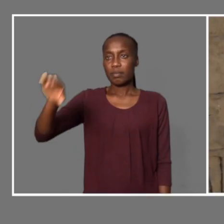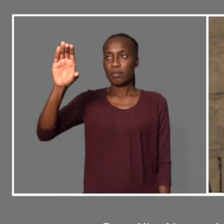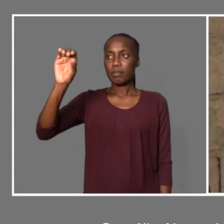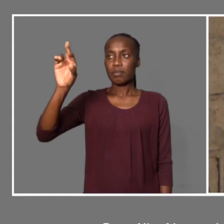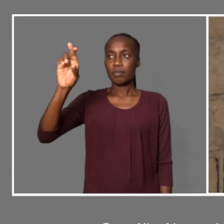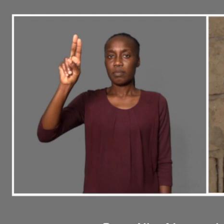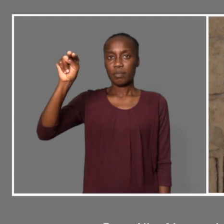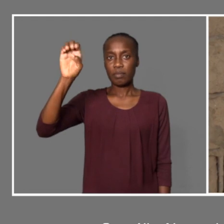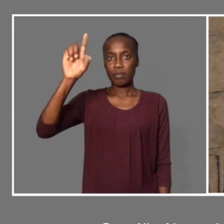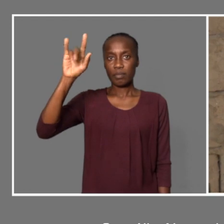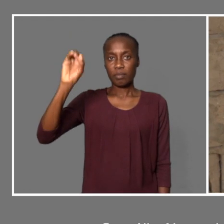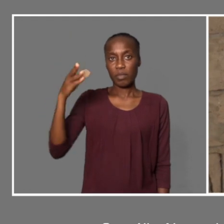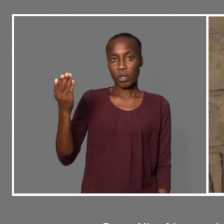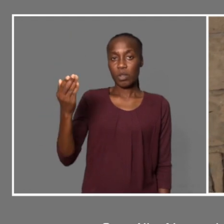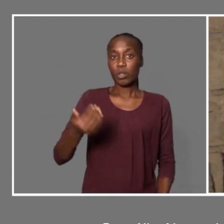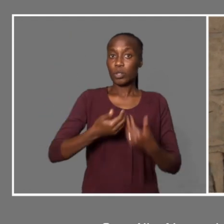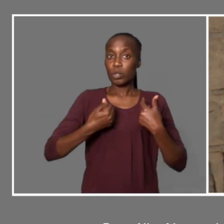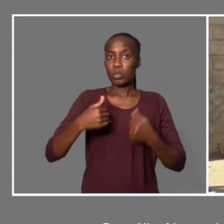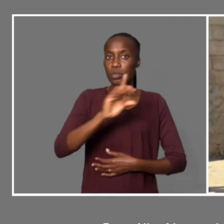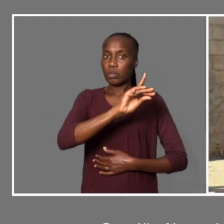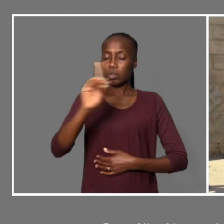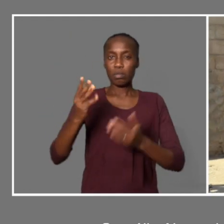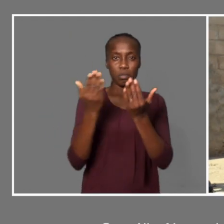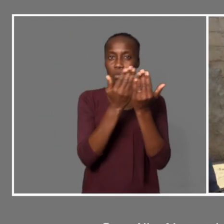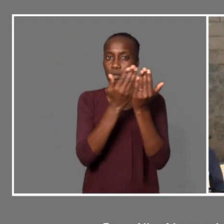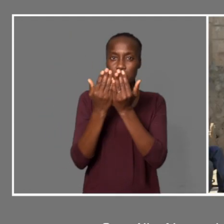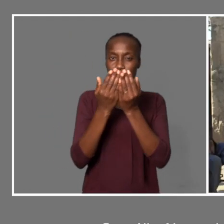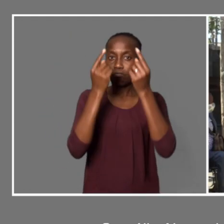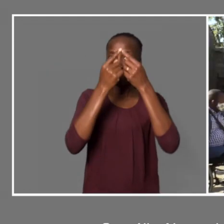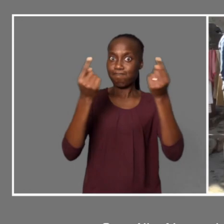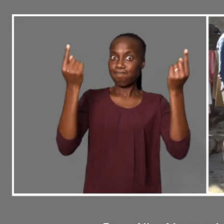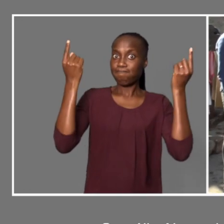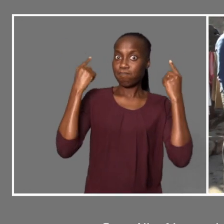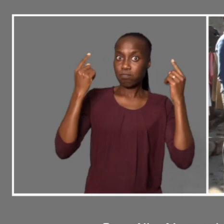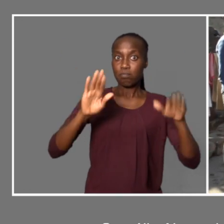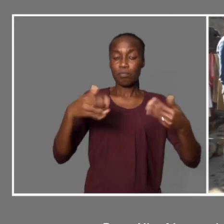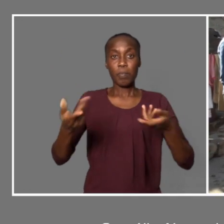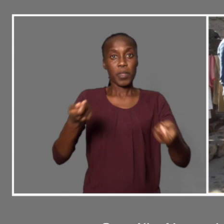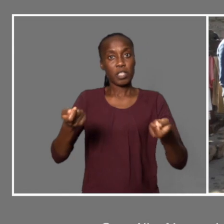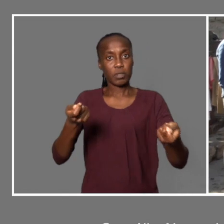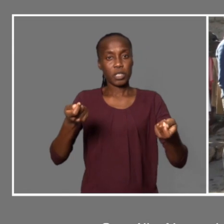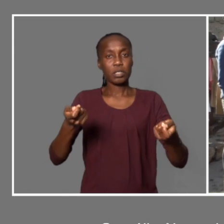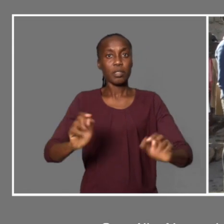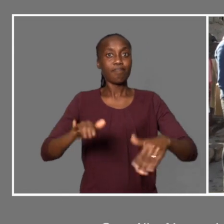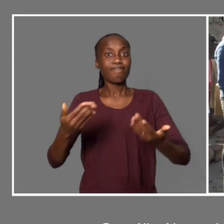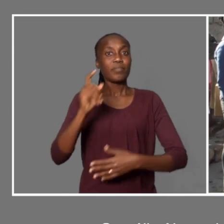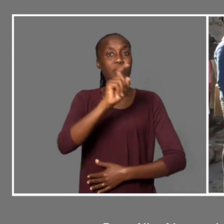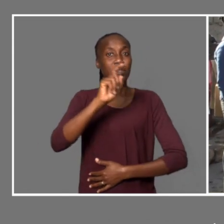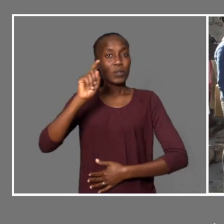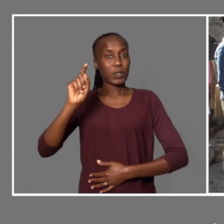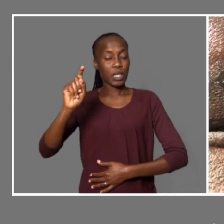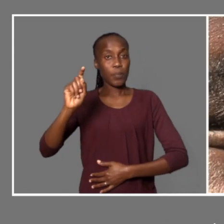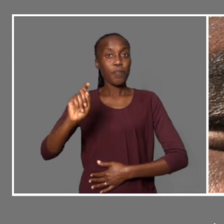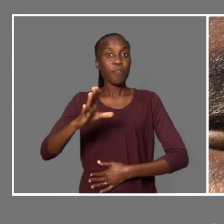Cornelio Alexandre, jovem com deficiência, estudante do curso de licenciatura em Administração Pública em Gaza,